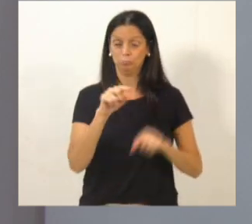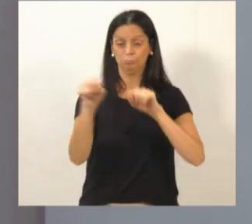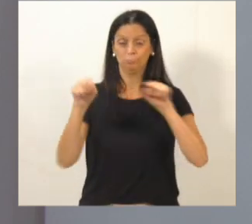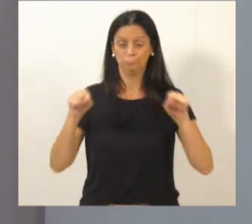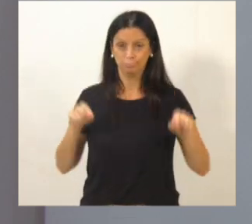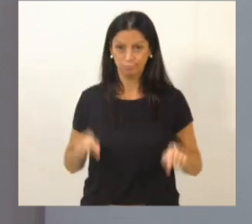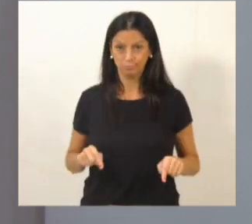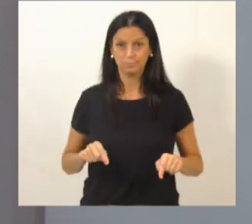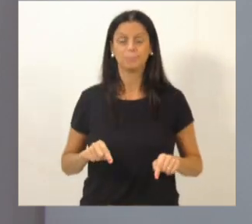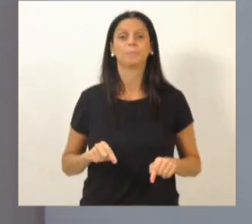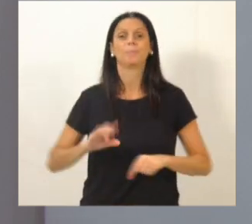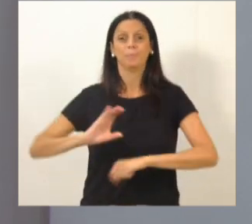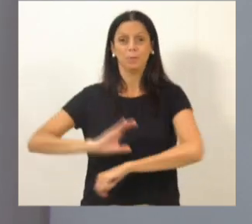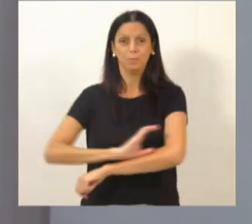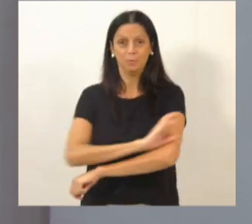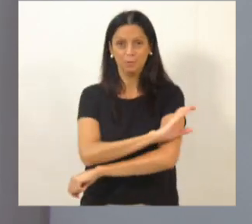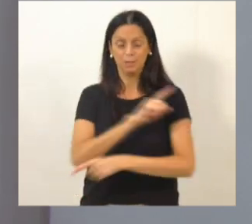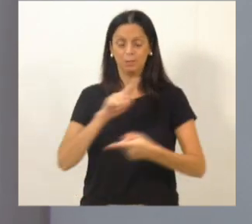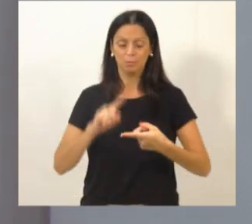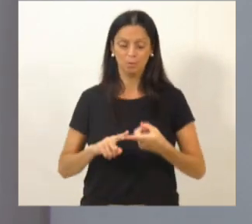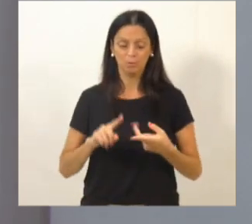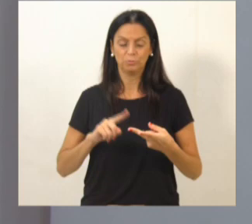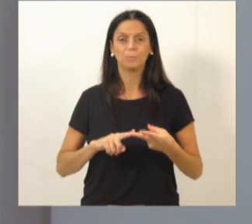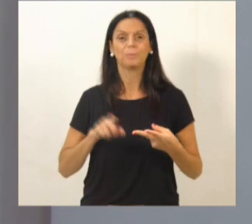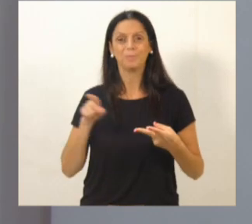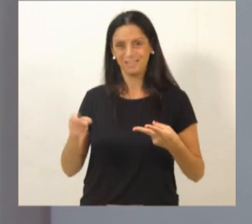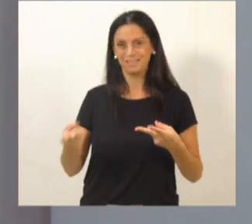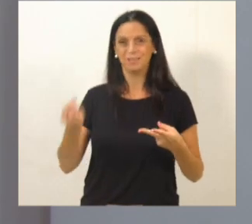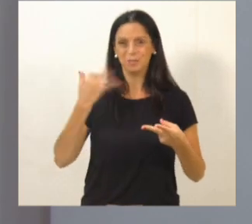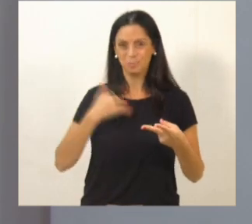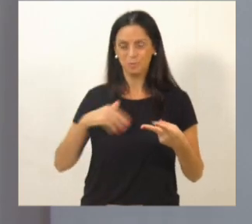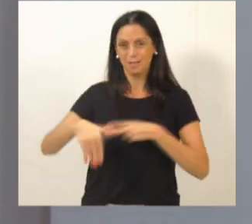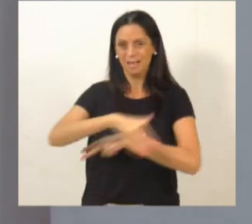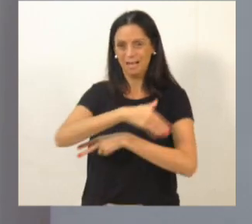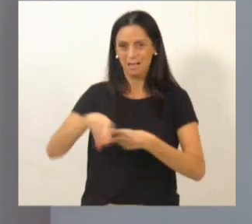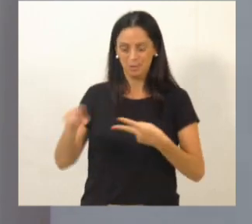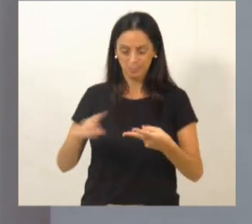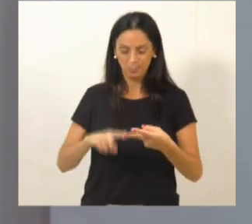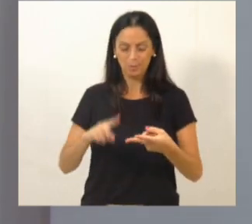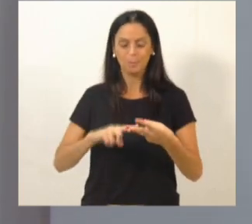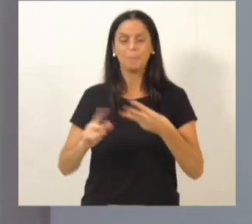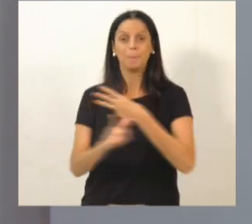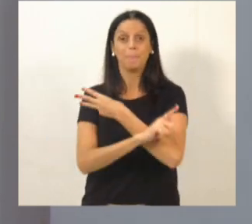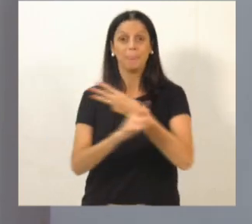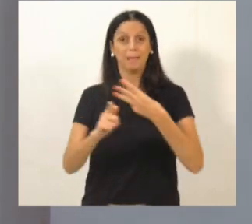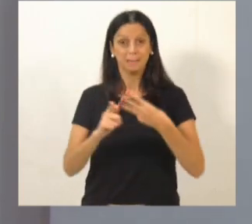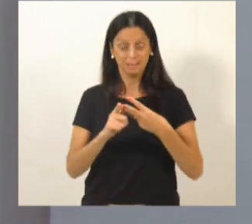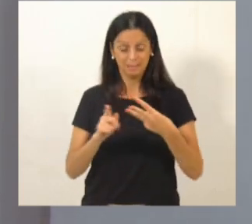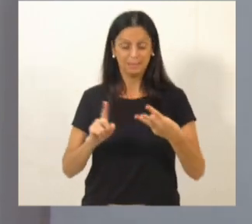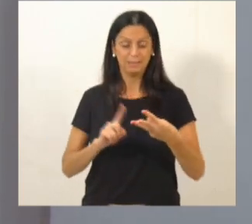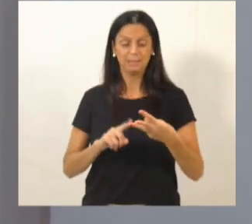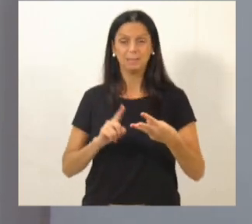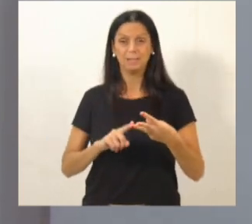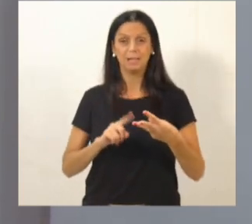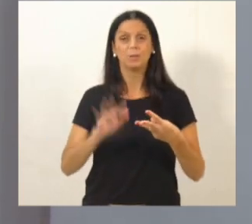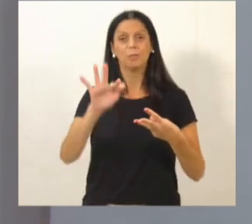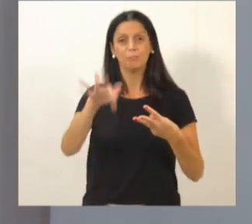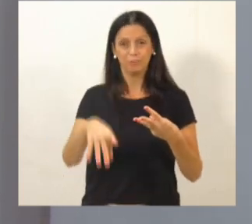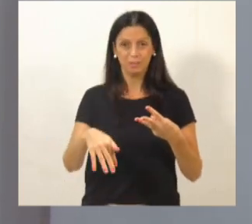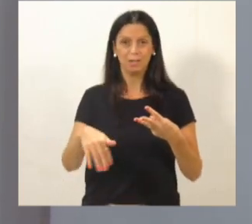Itopava Norte, esse trecho da pastora Oswaldo Rez, um pedaço do Garcia, já lá no final da Rua